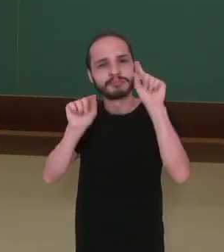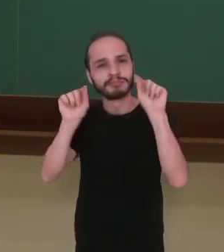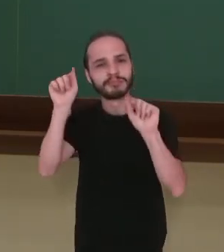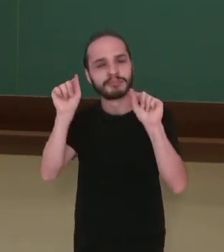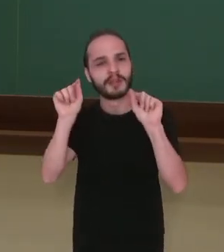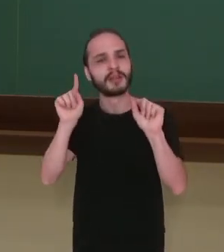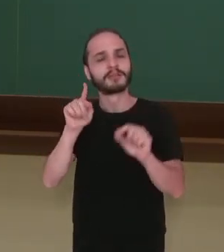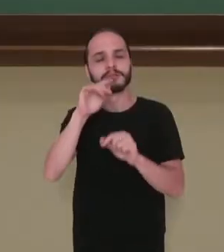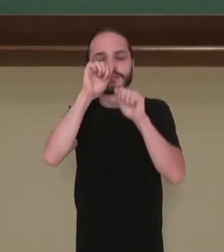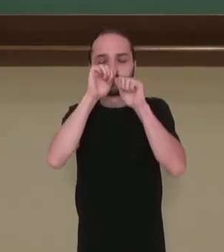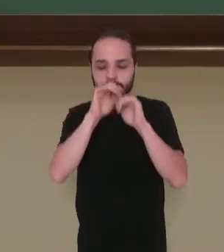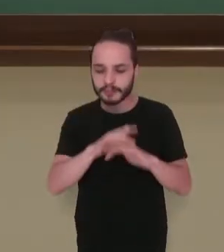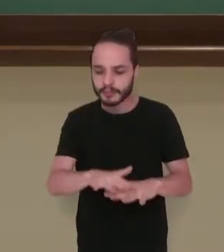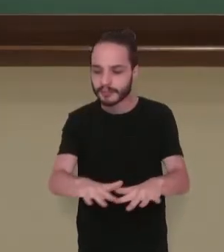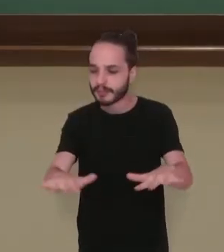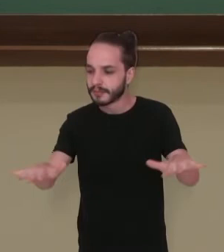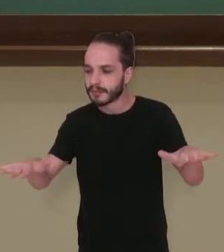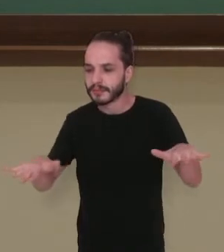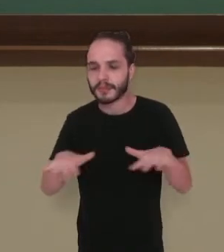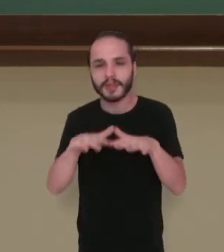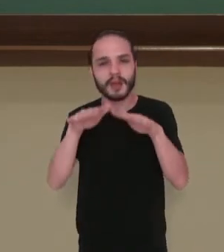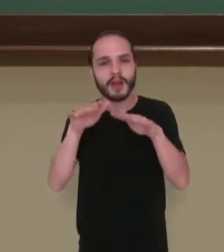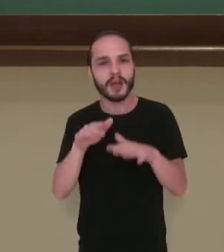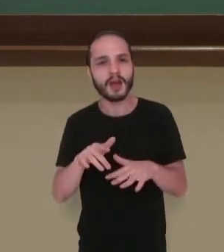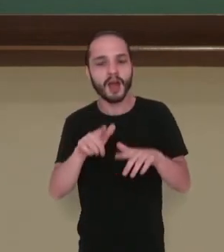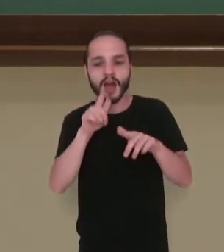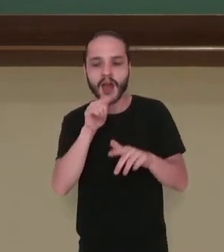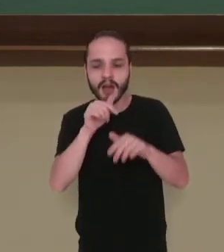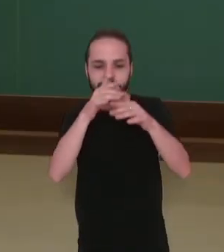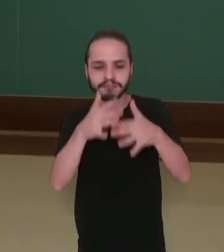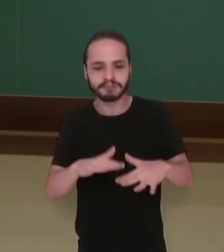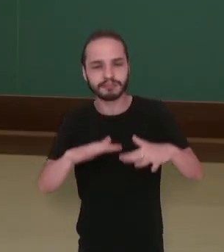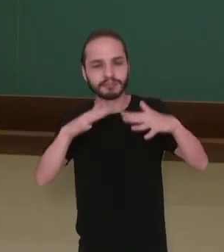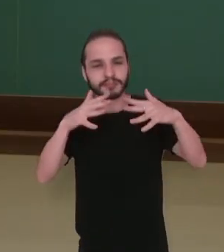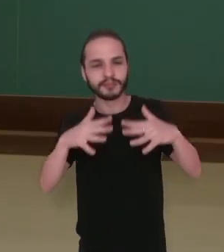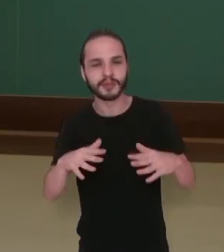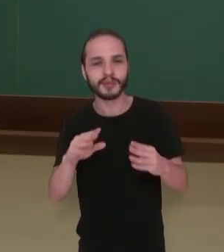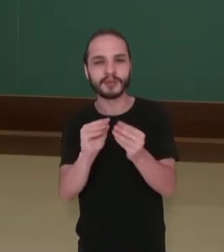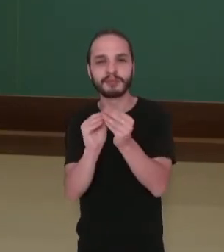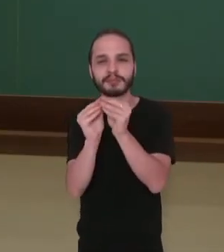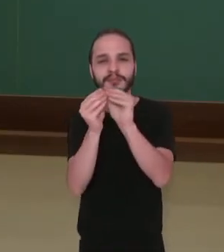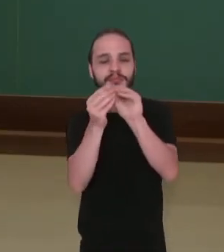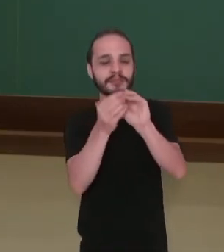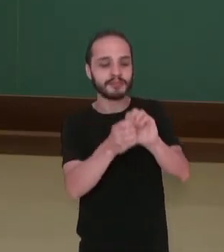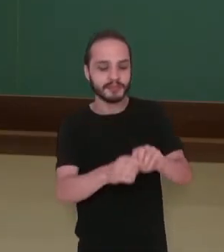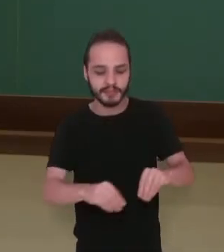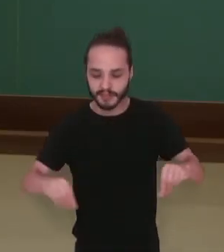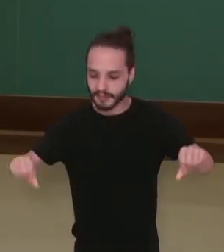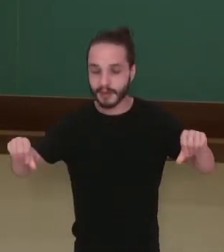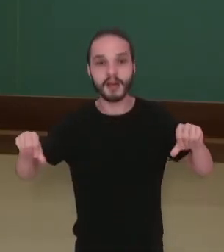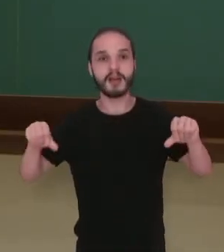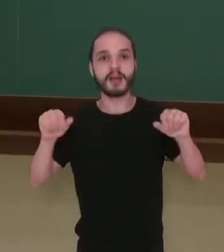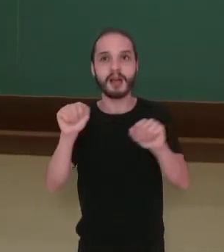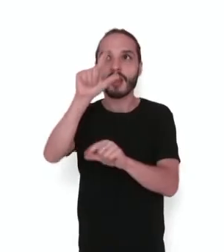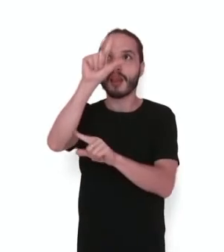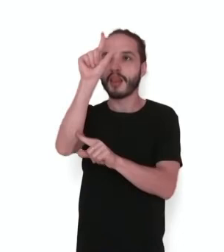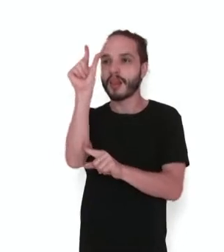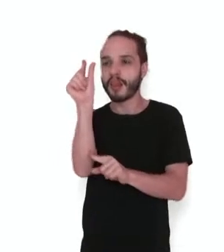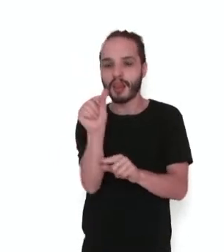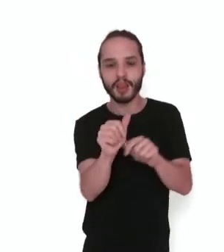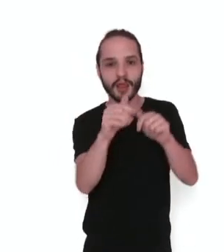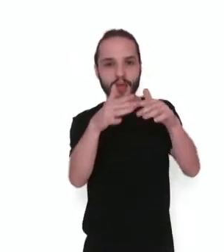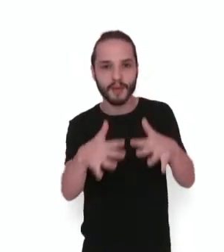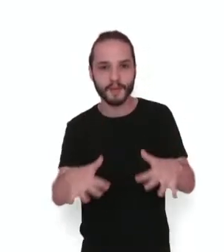cheia, as ondas beijando a areia e a lua beijando o mar. Ó dias de minha infância, ó